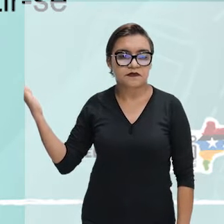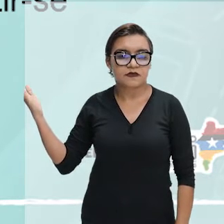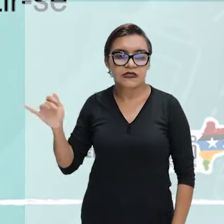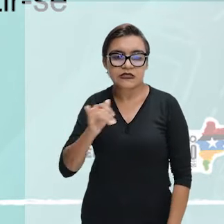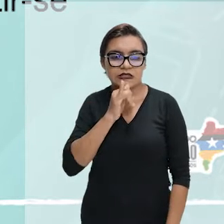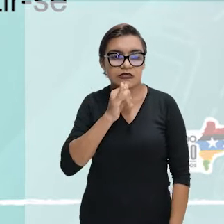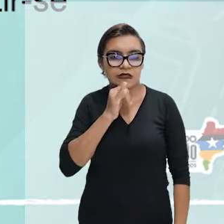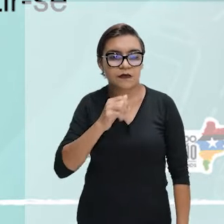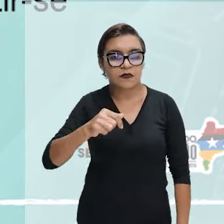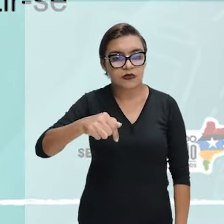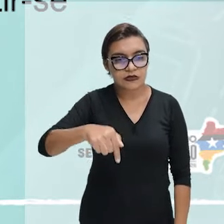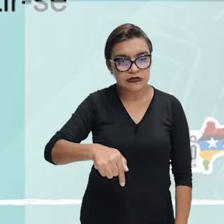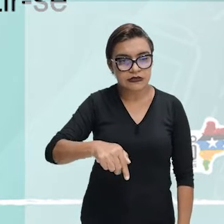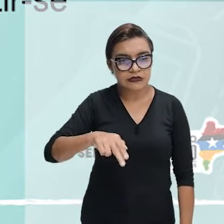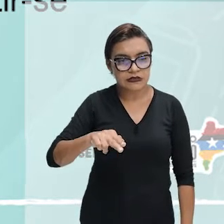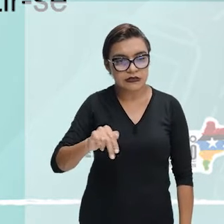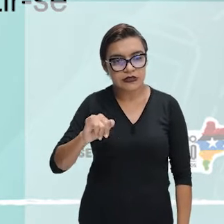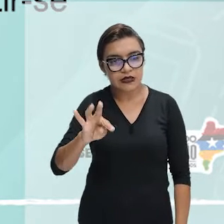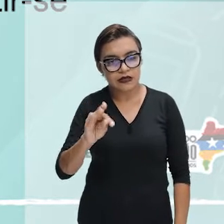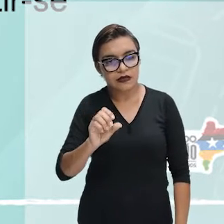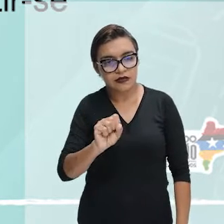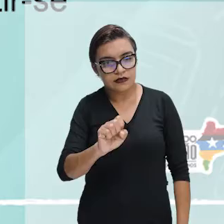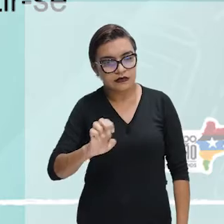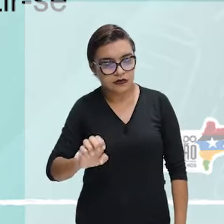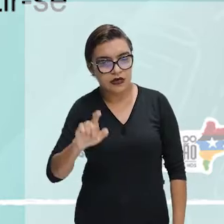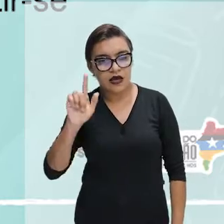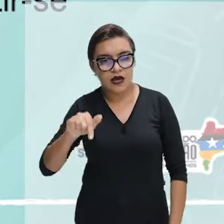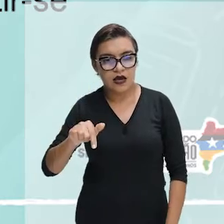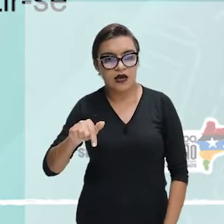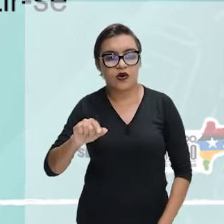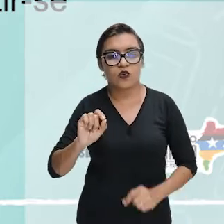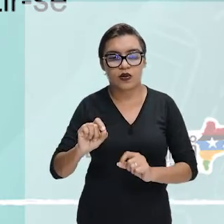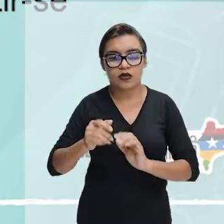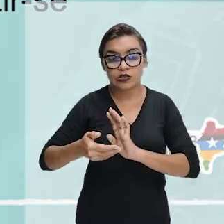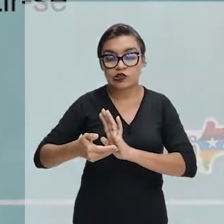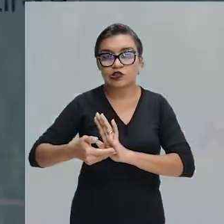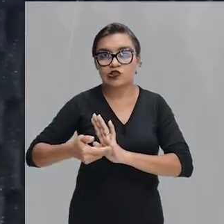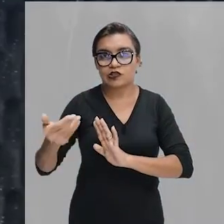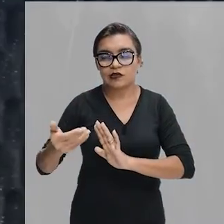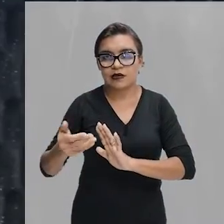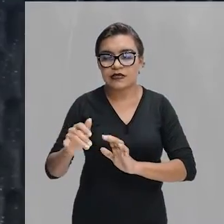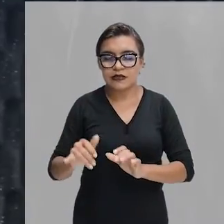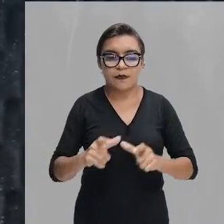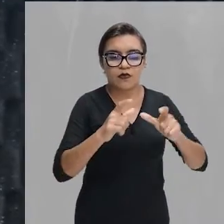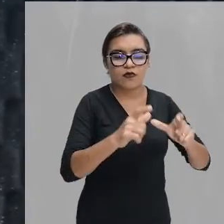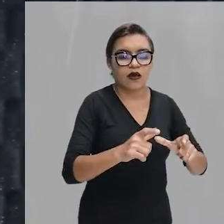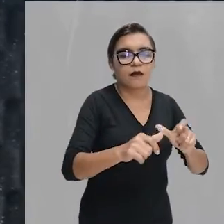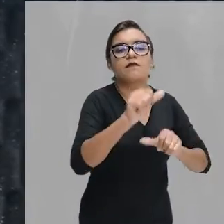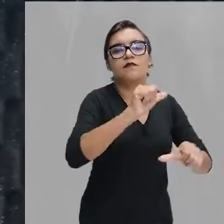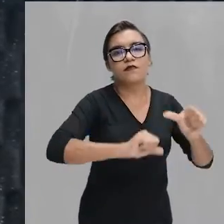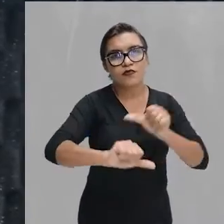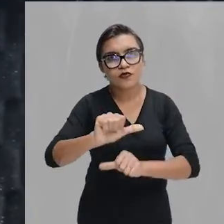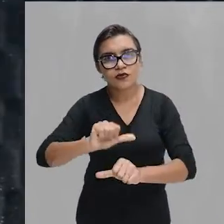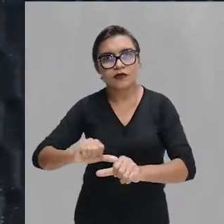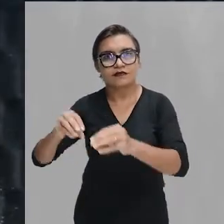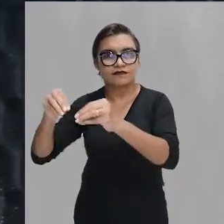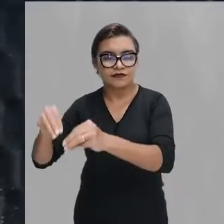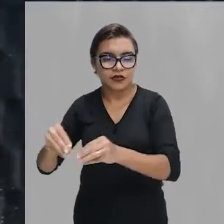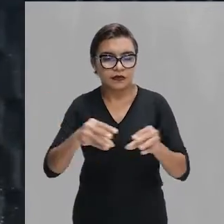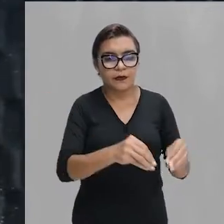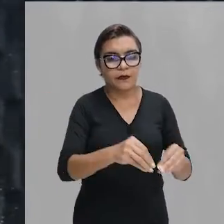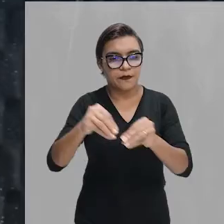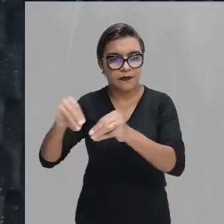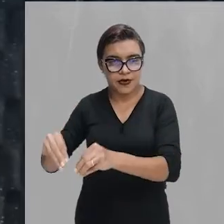livrar-se, tá? Então, quitar é tirar algo de um lugar. Quitar-se,